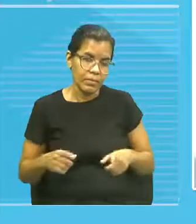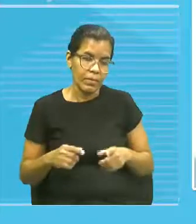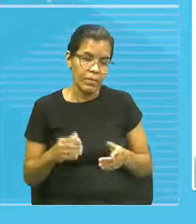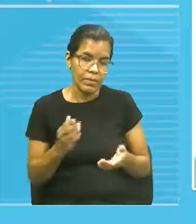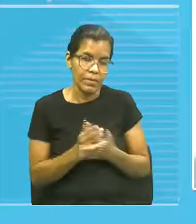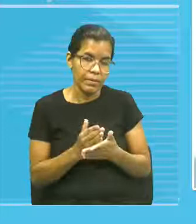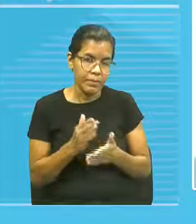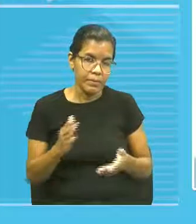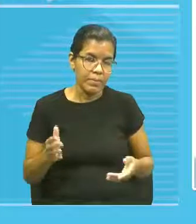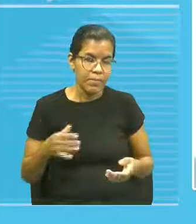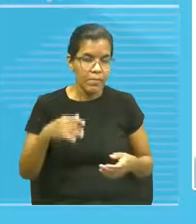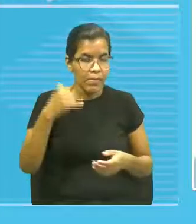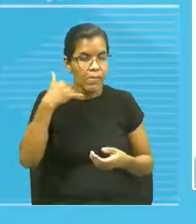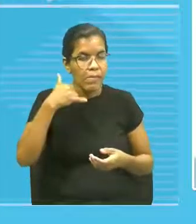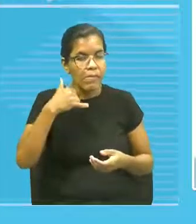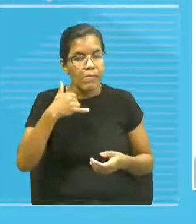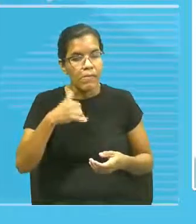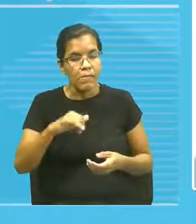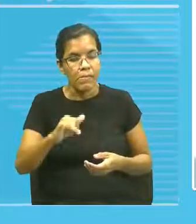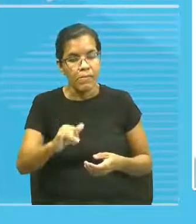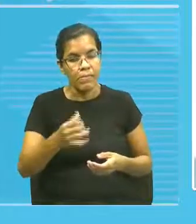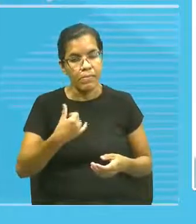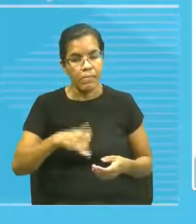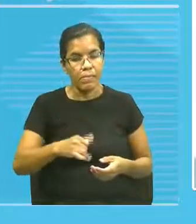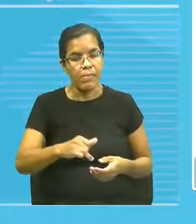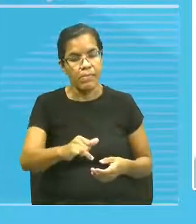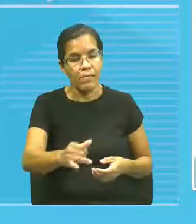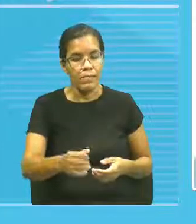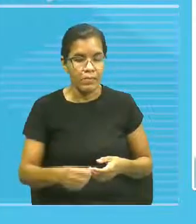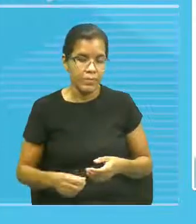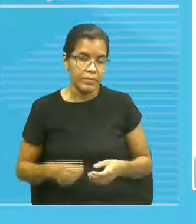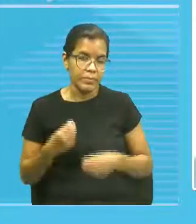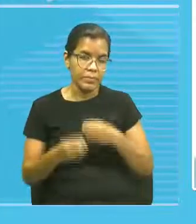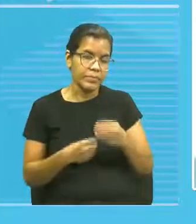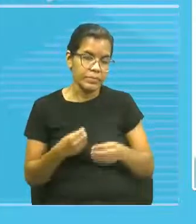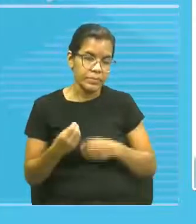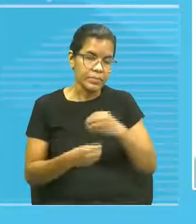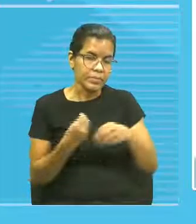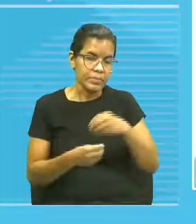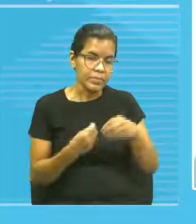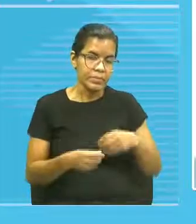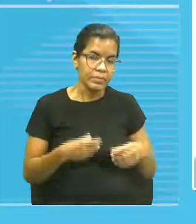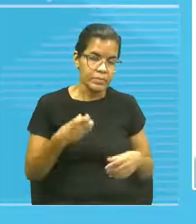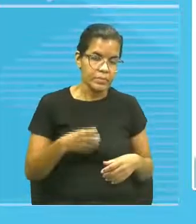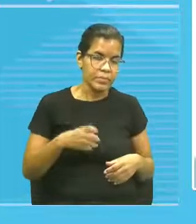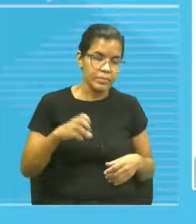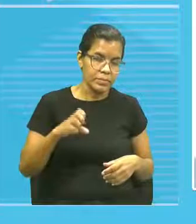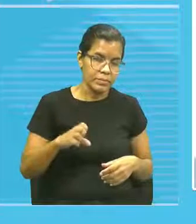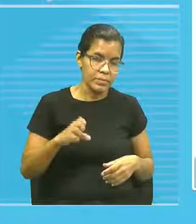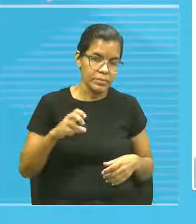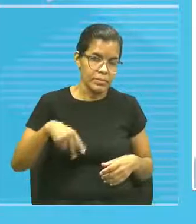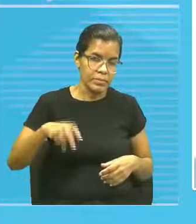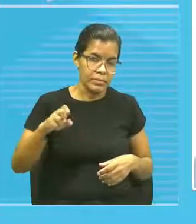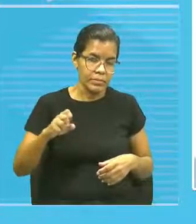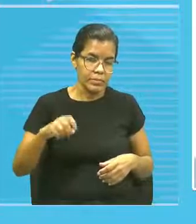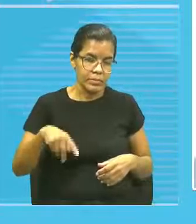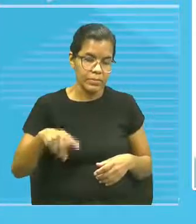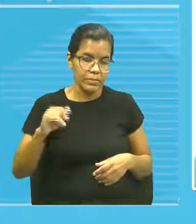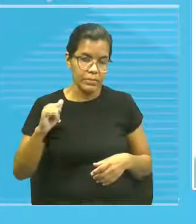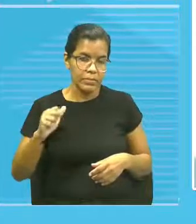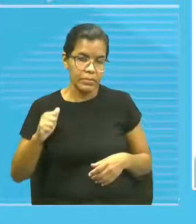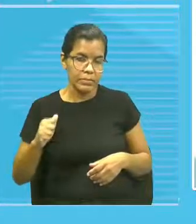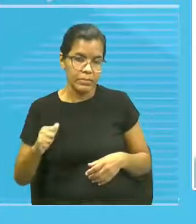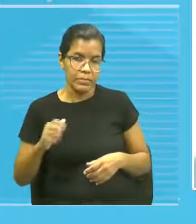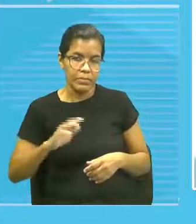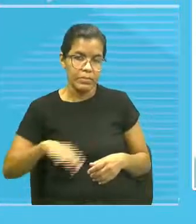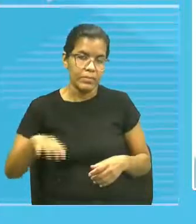energia é dissipada, é transformada em energia térmica. E isso serve para todo aparelho. O